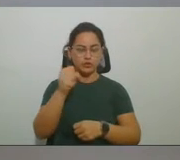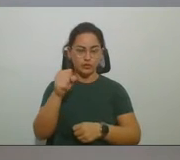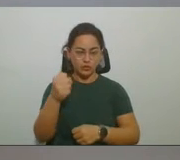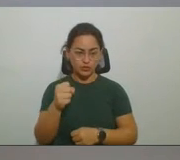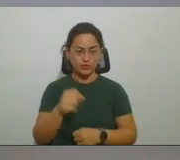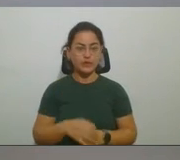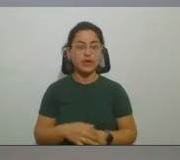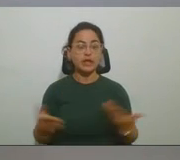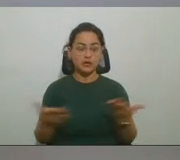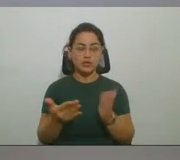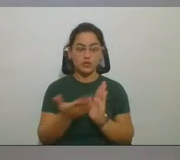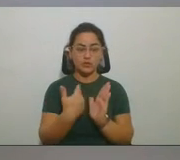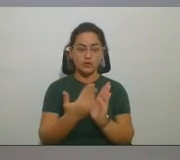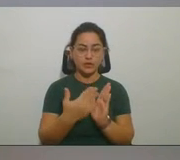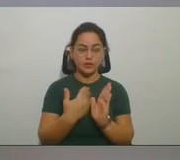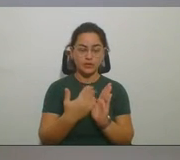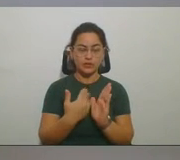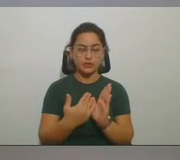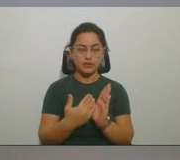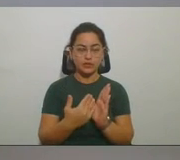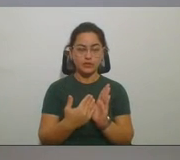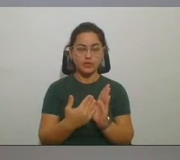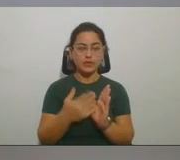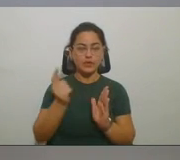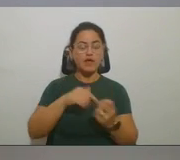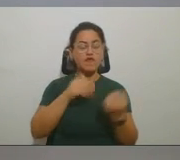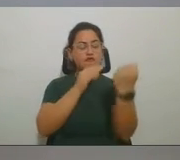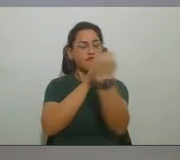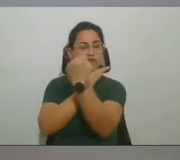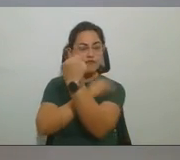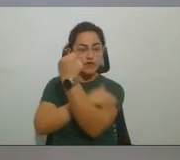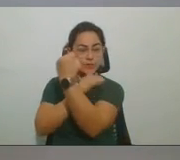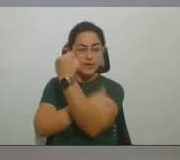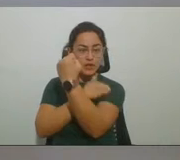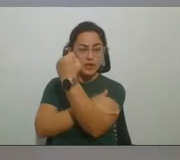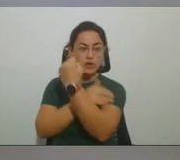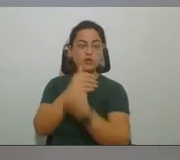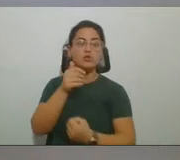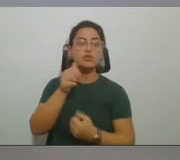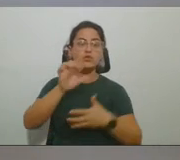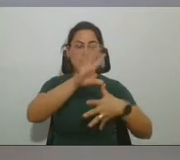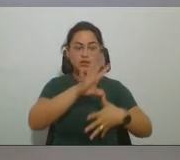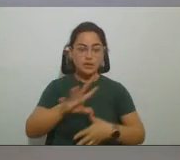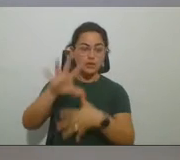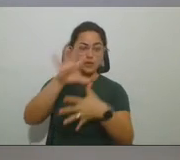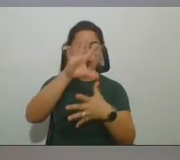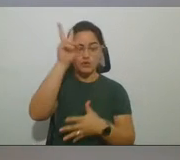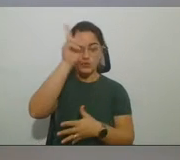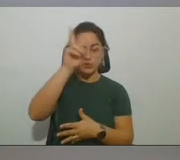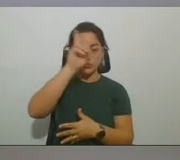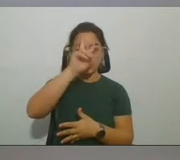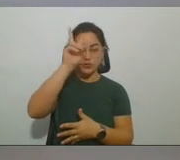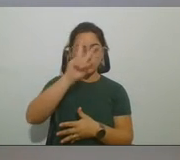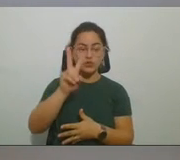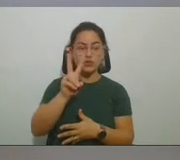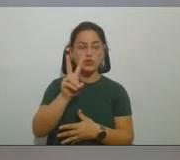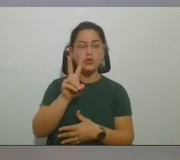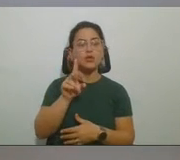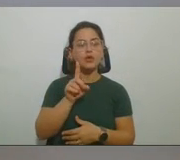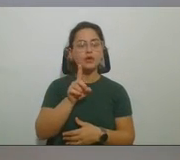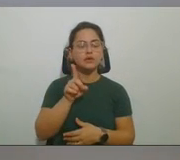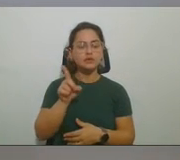livro Los Feminismos en América Latina, em uma coleção de histórias mínimas do Colégio do México, em